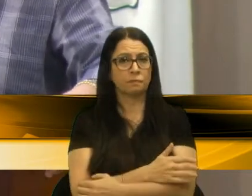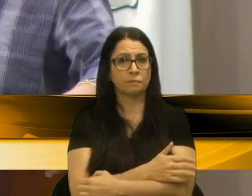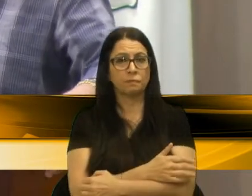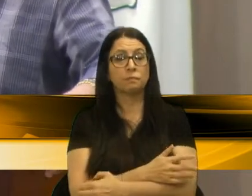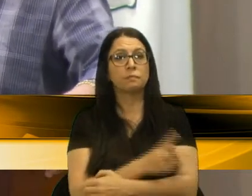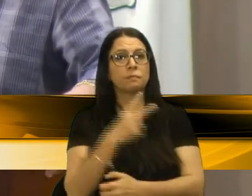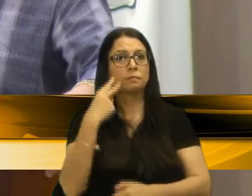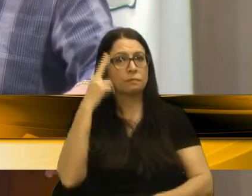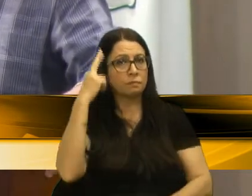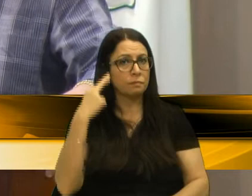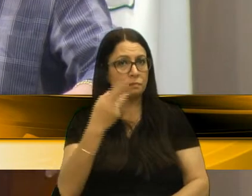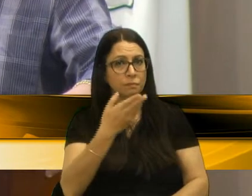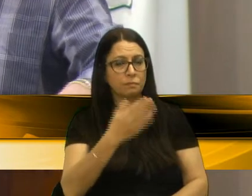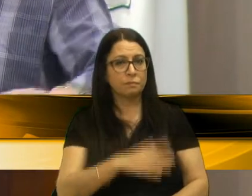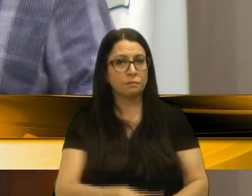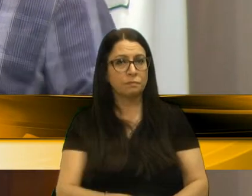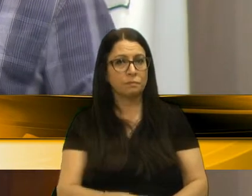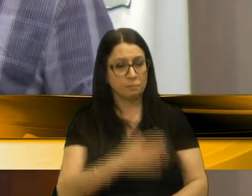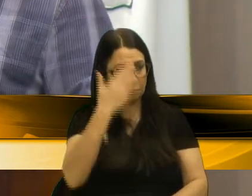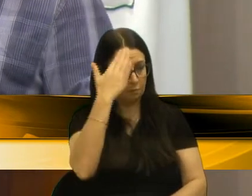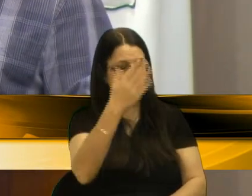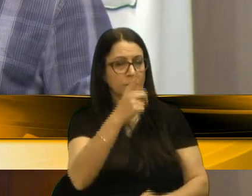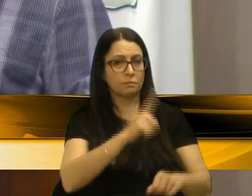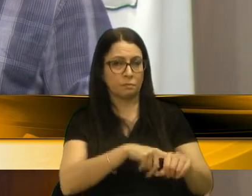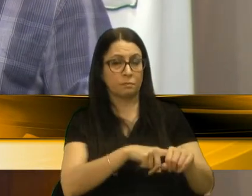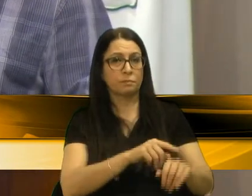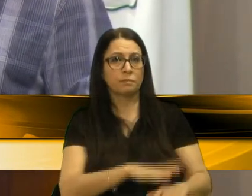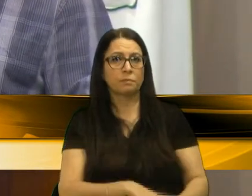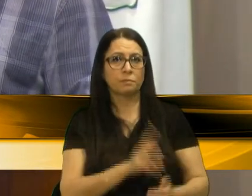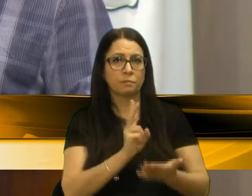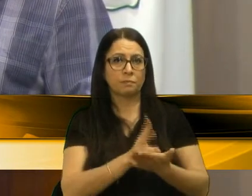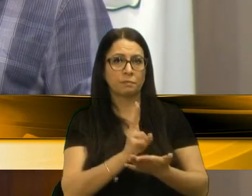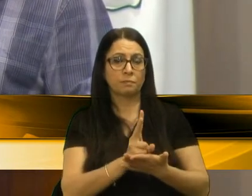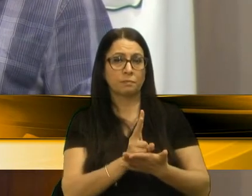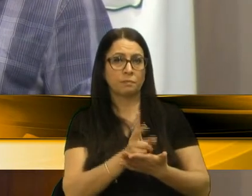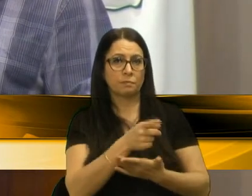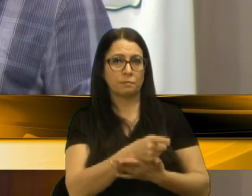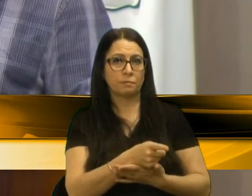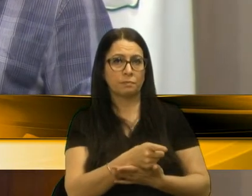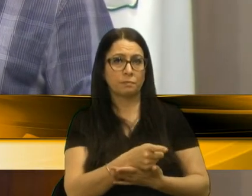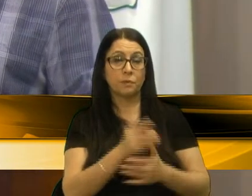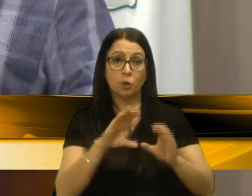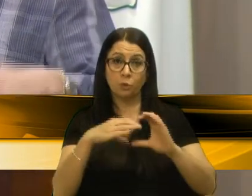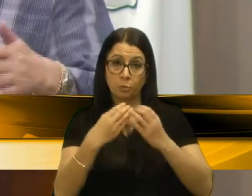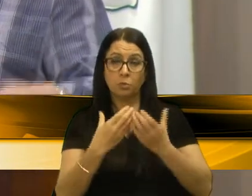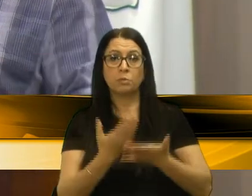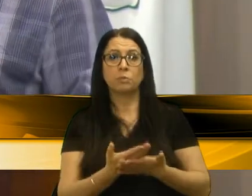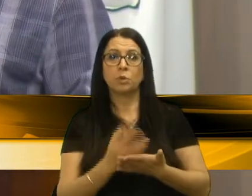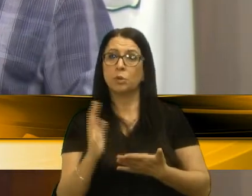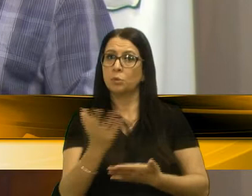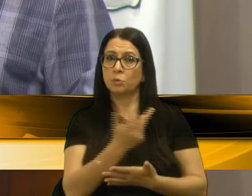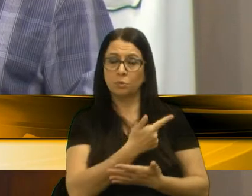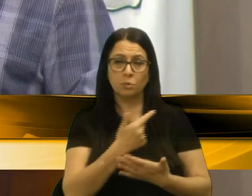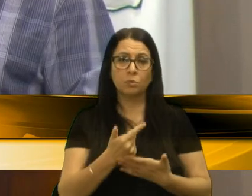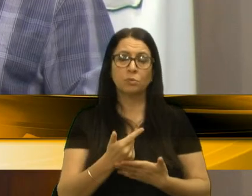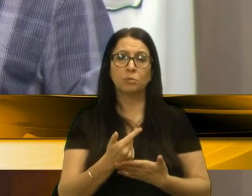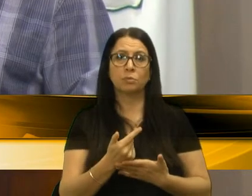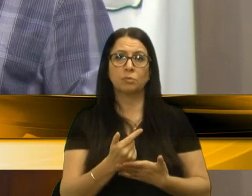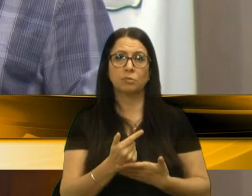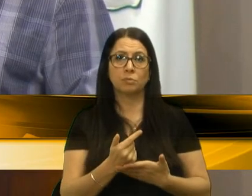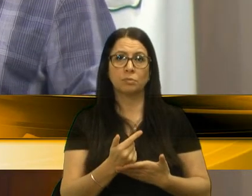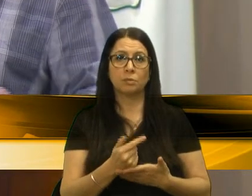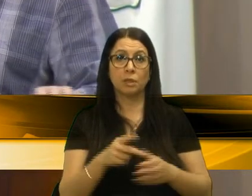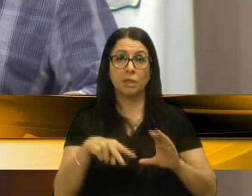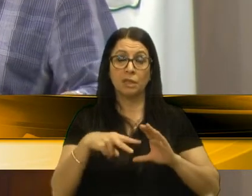vereador Rafael, a sua cedência, para que continue colocando à comunidade, a todos, que a